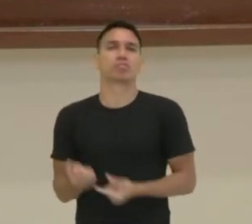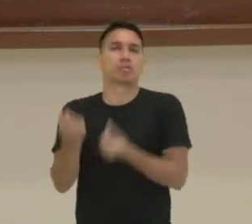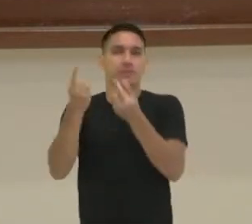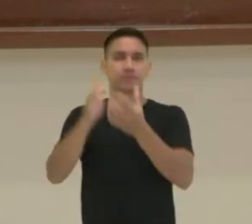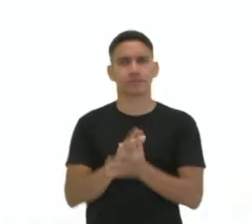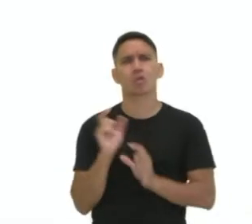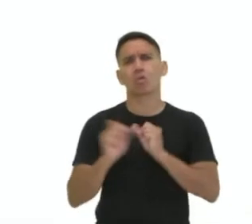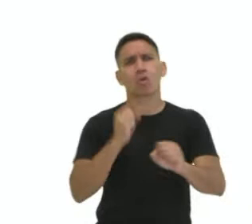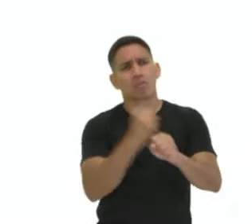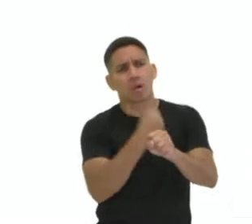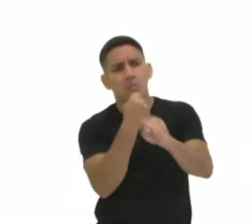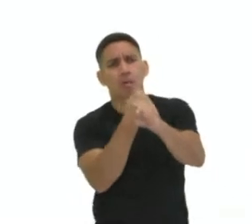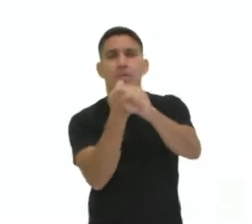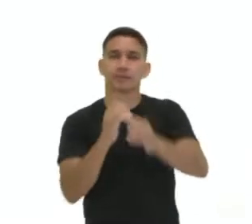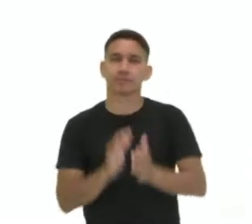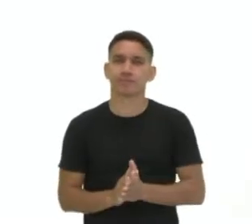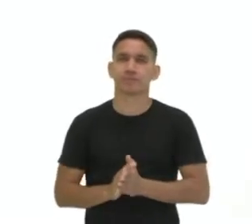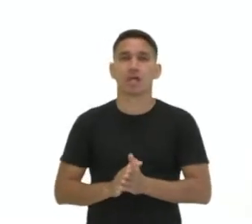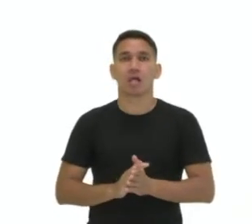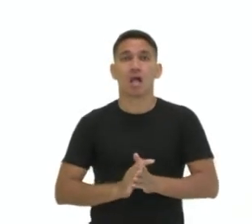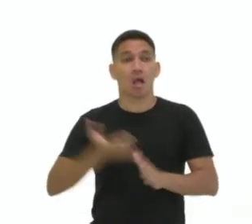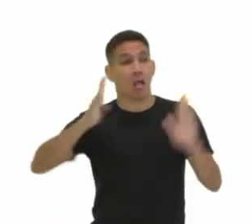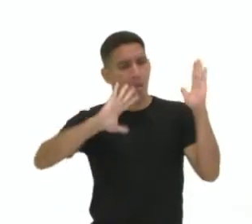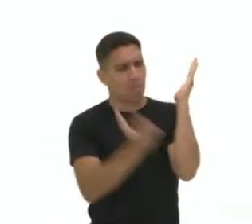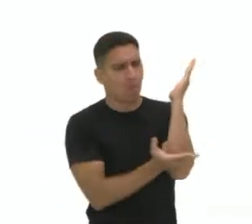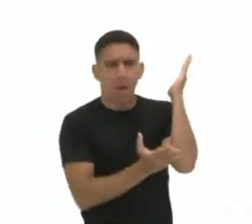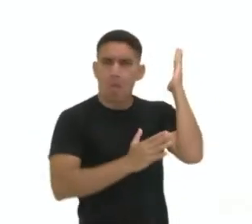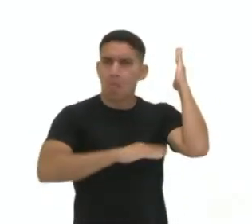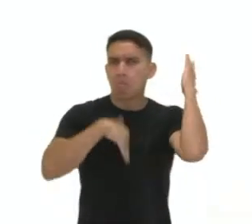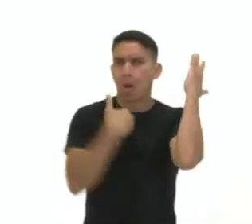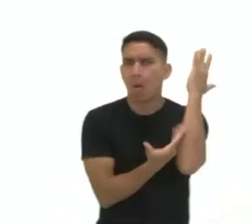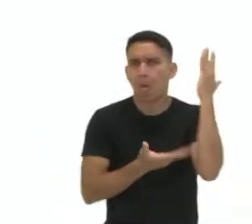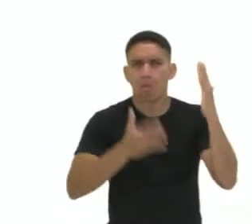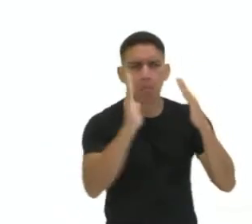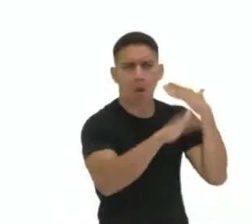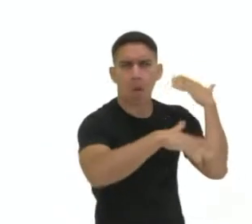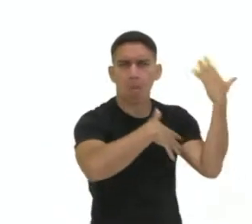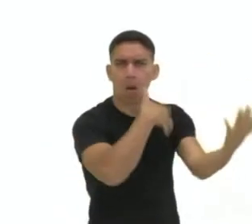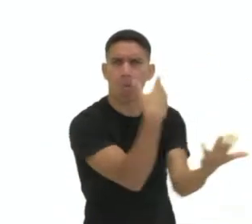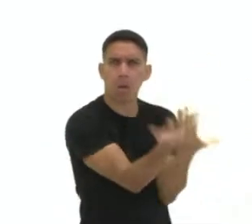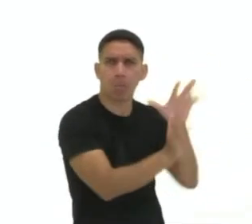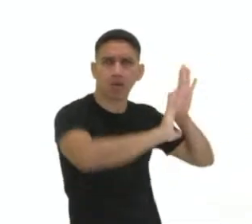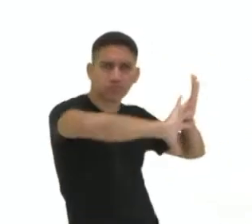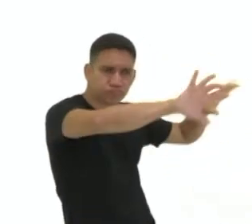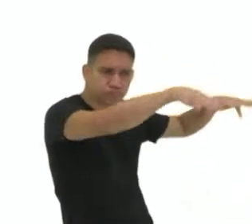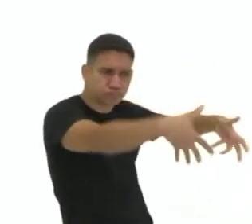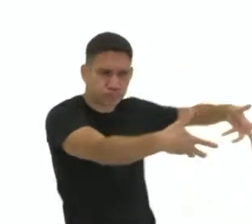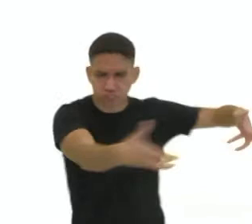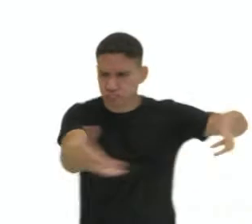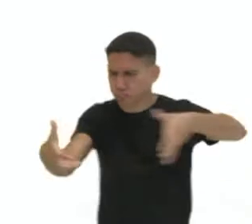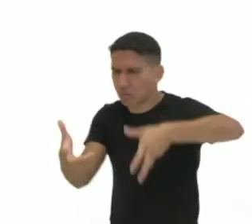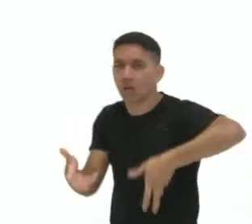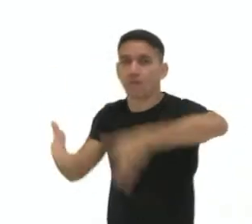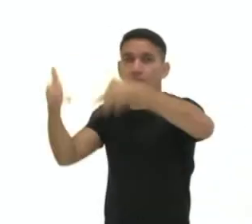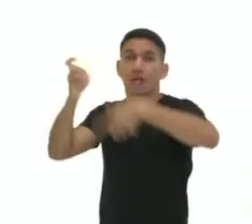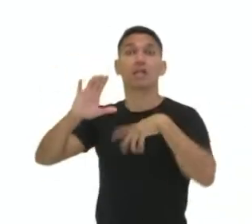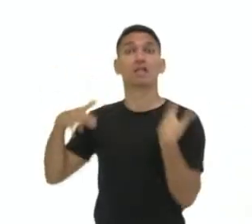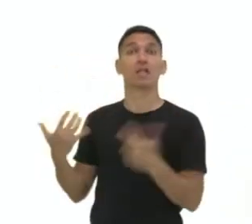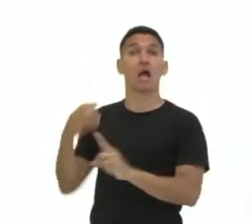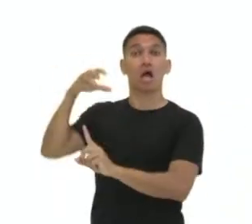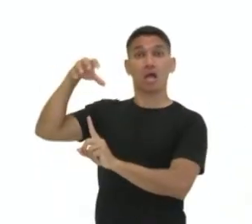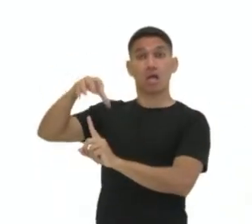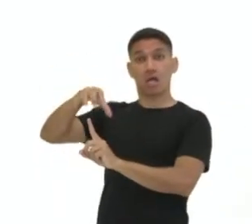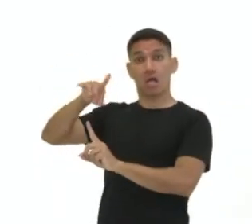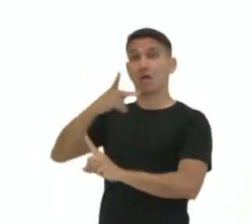Feitorias, né? A exploração do pau-brasil, para a exploração do pau-brasil, o rei de Portugal autorizou então a construção